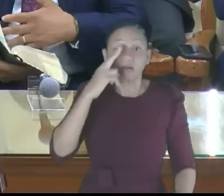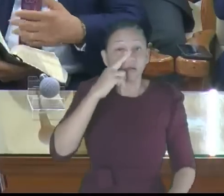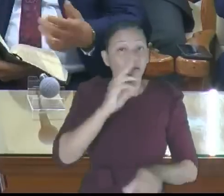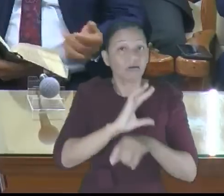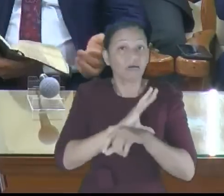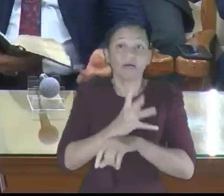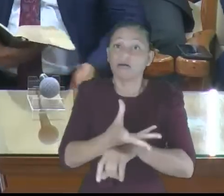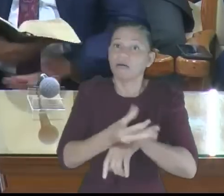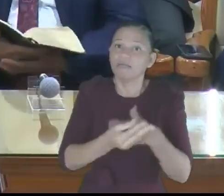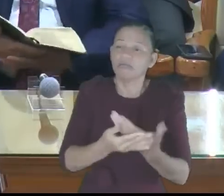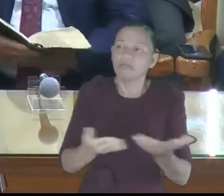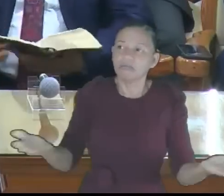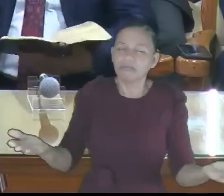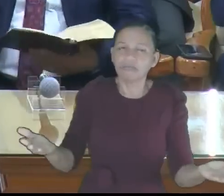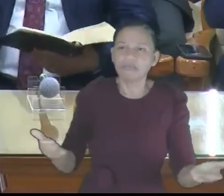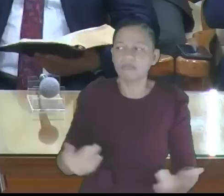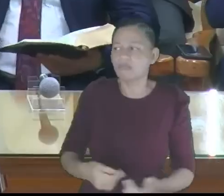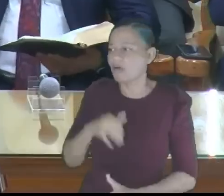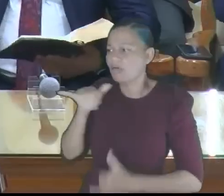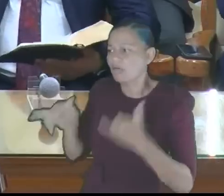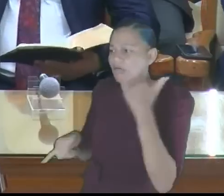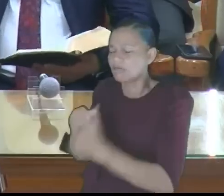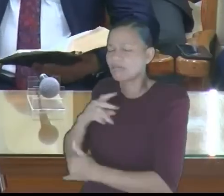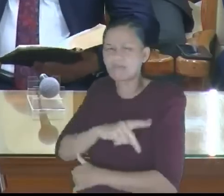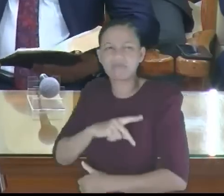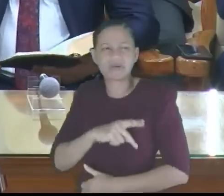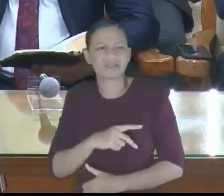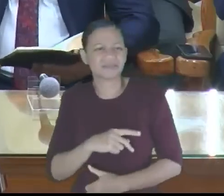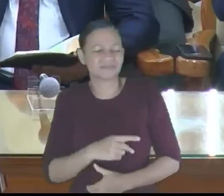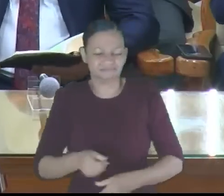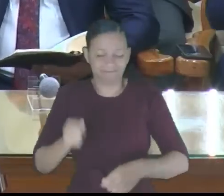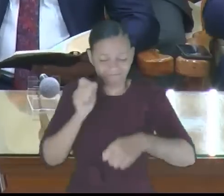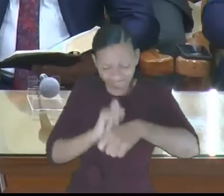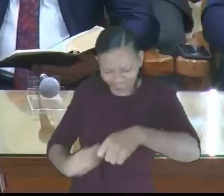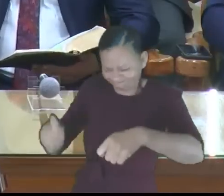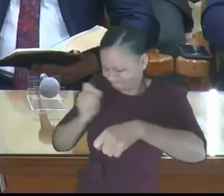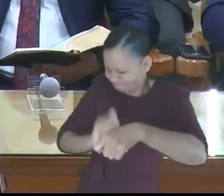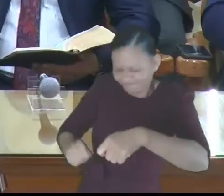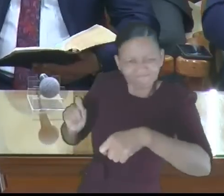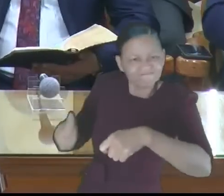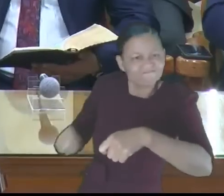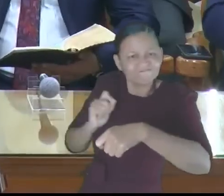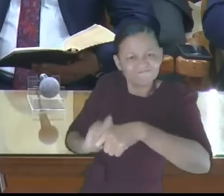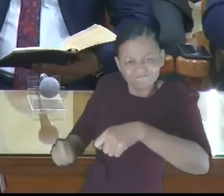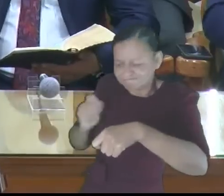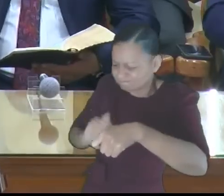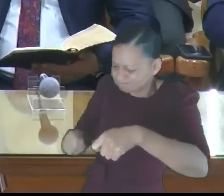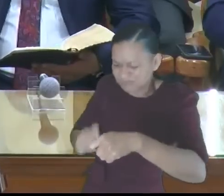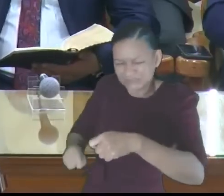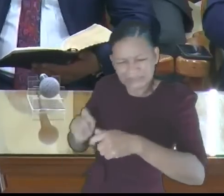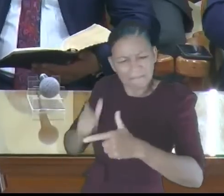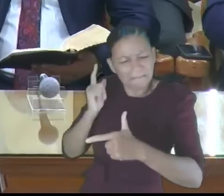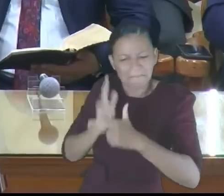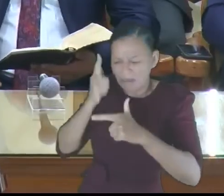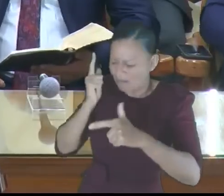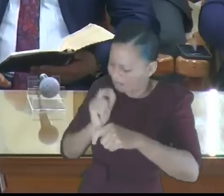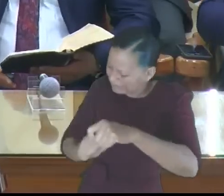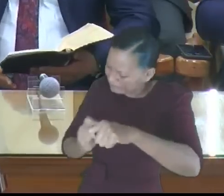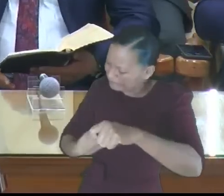E ele, quando sabe disso, ele escreve uma carta para eles, repreendendo-os,